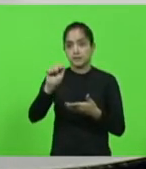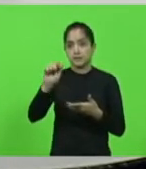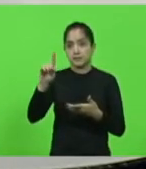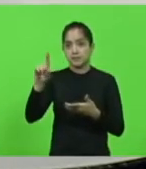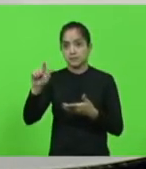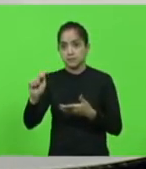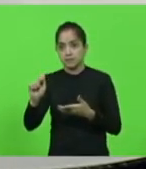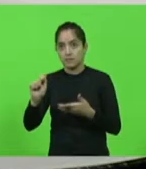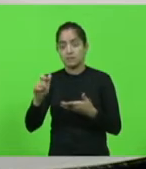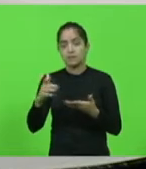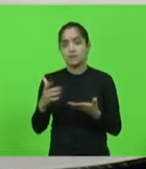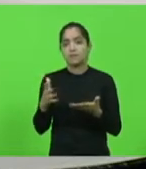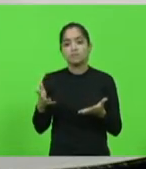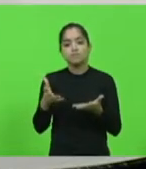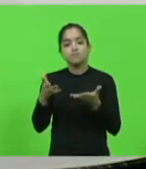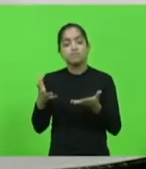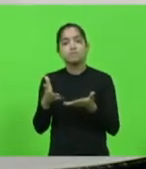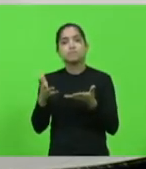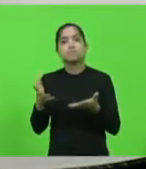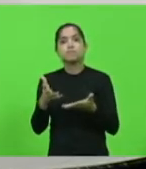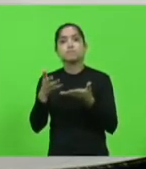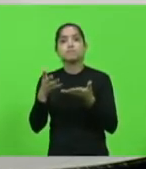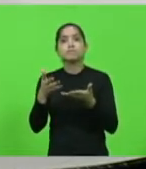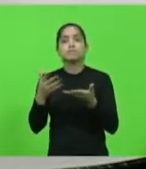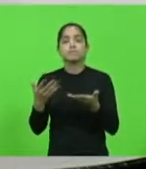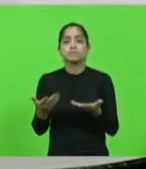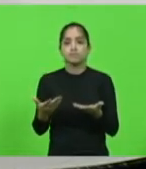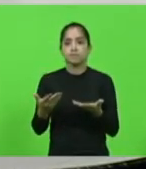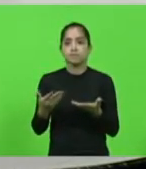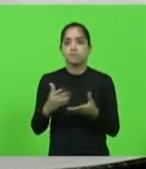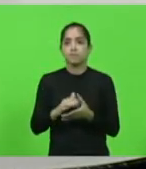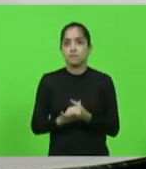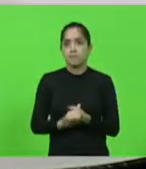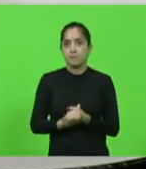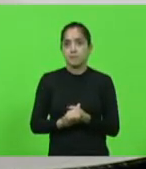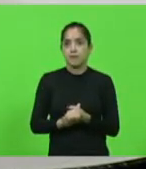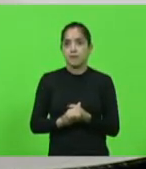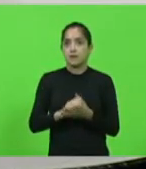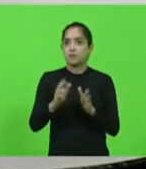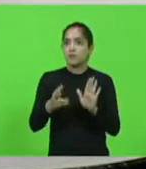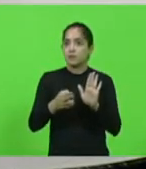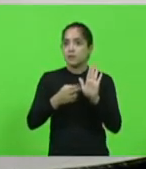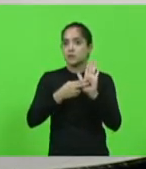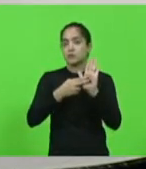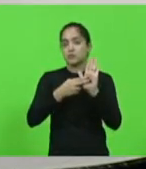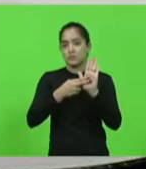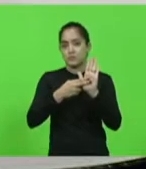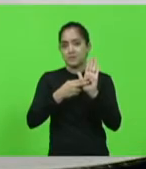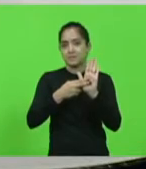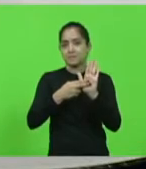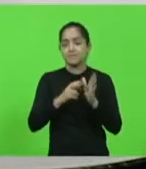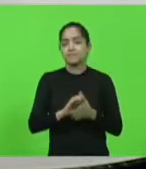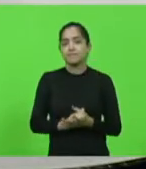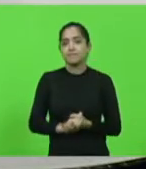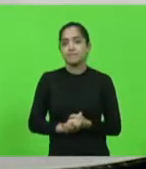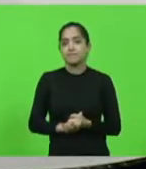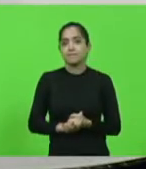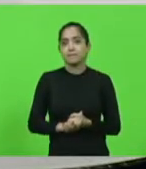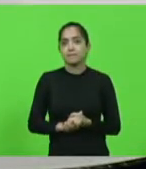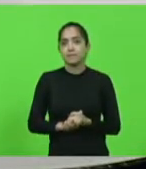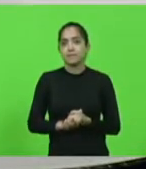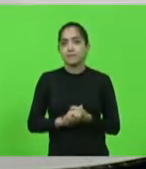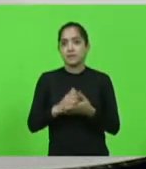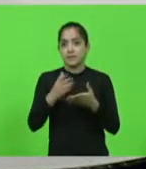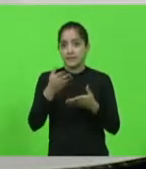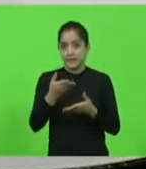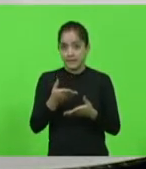promove o seu desenlace para assumir a Procuradoria Especial da Mulher. A